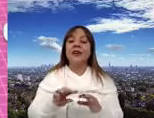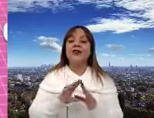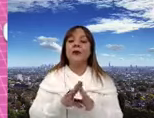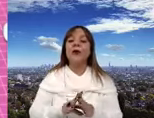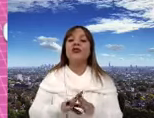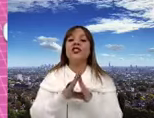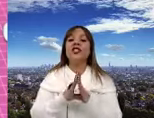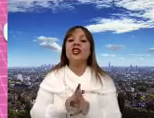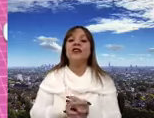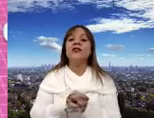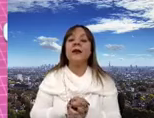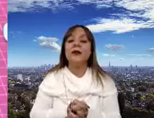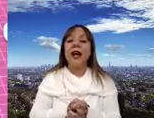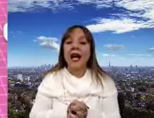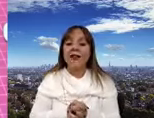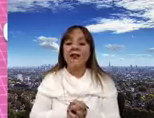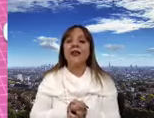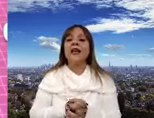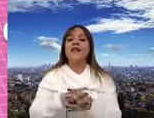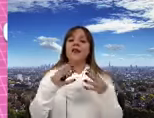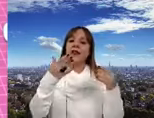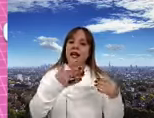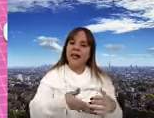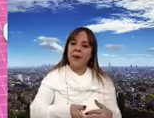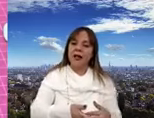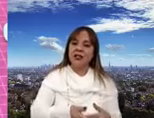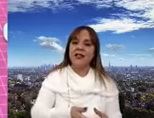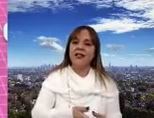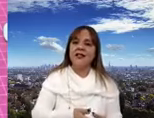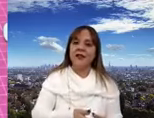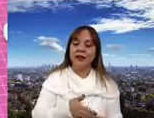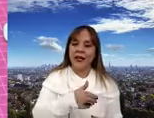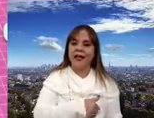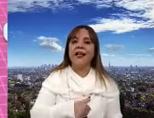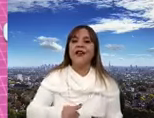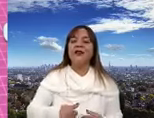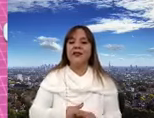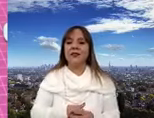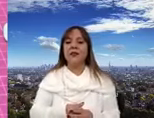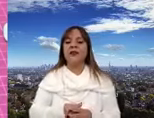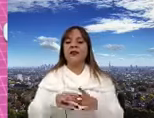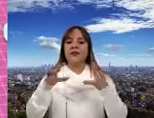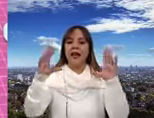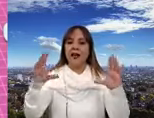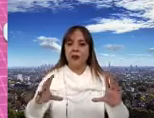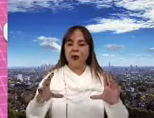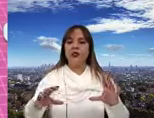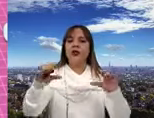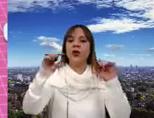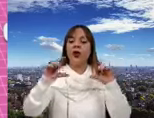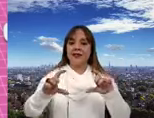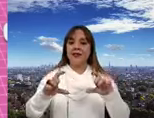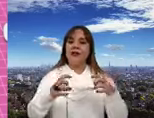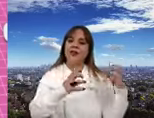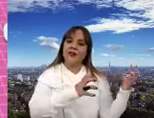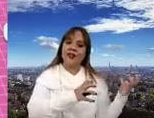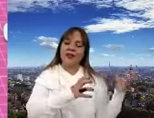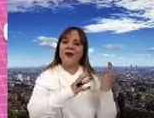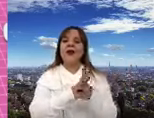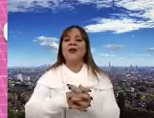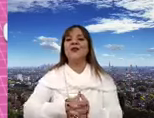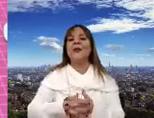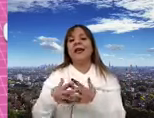post Dia dos Namorados, que vai ficar na página da Santa Fé aqui do Facebook. Você vai lá no post, coloca essa foto você com